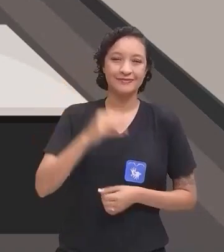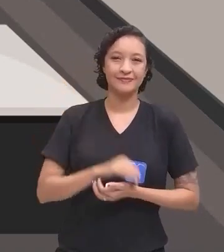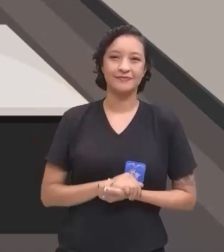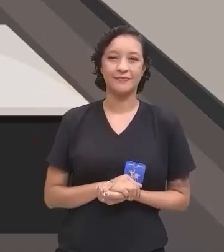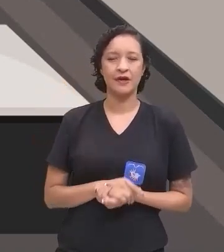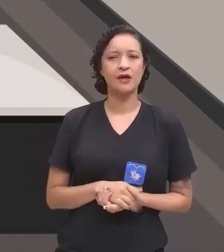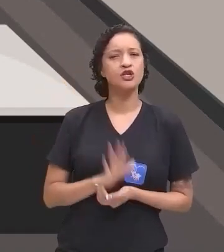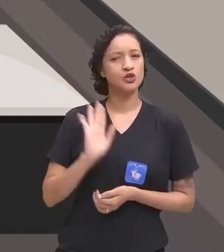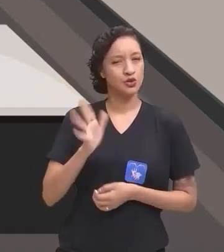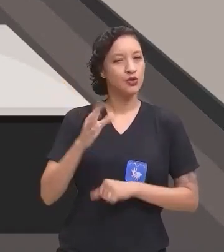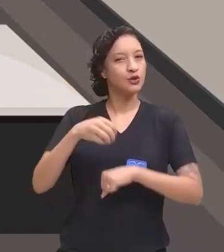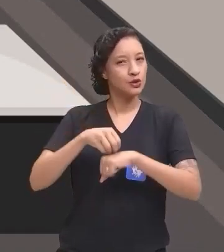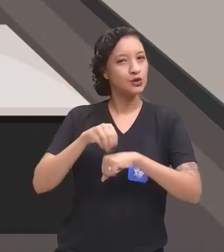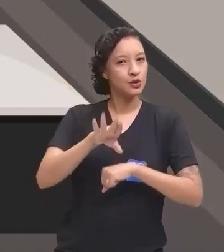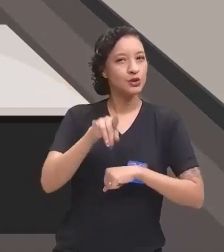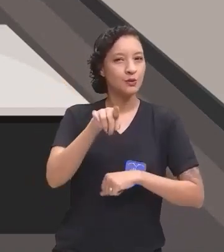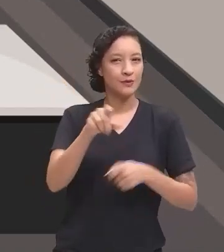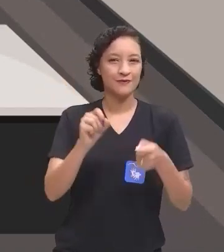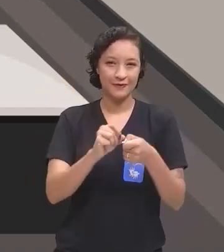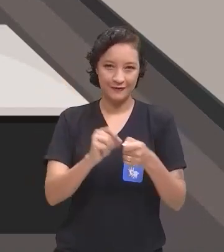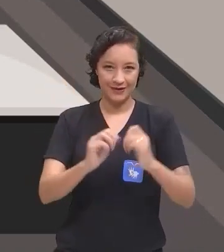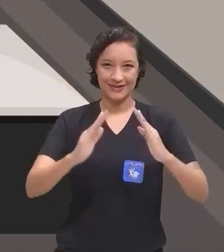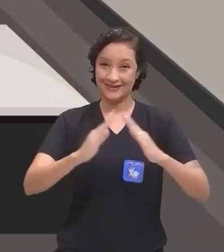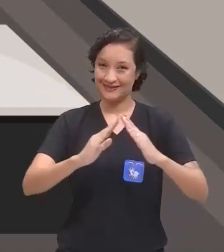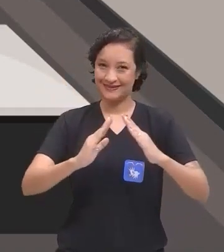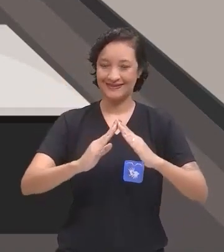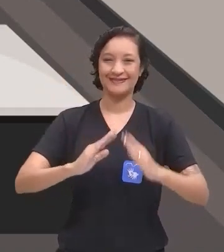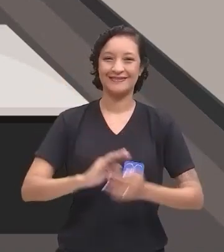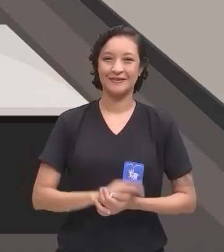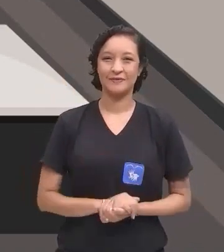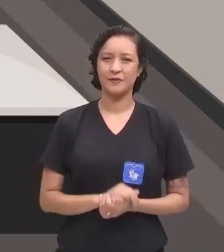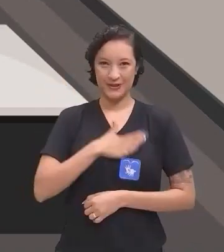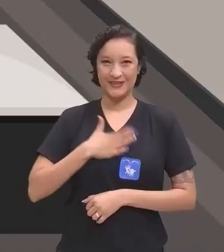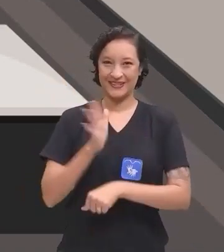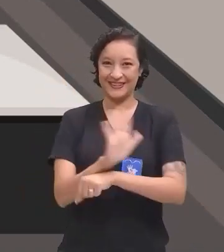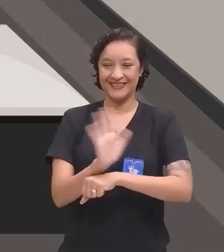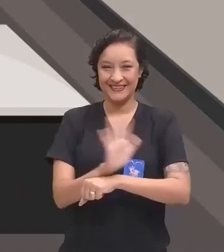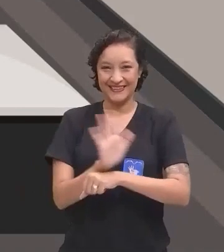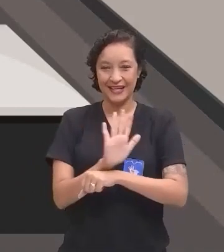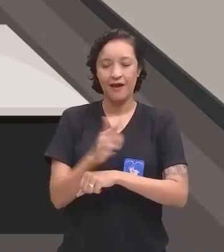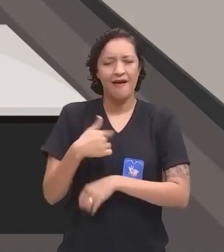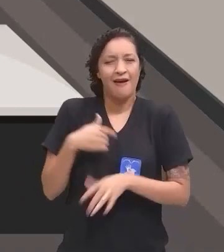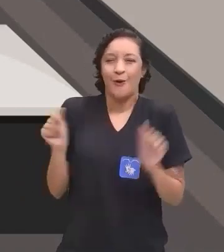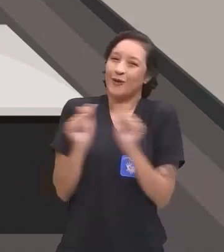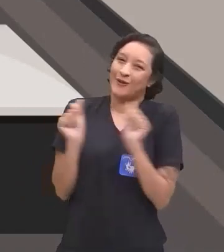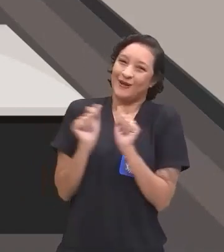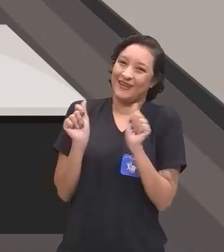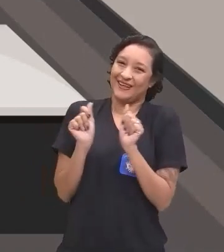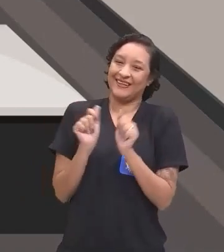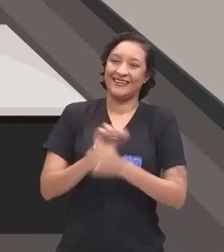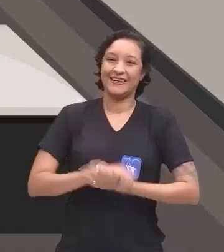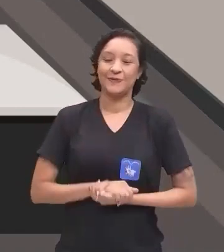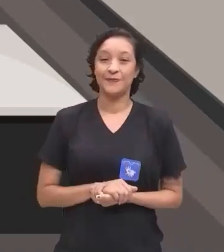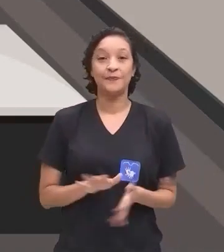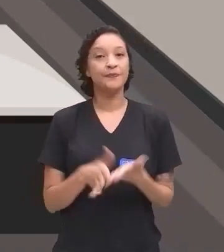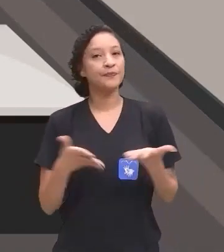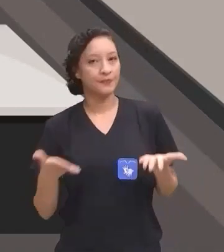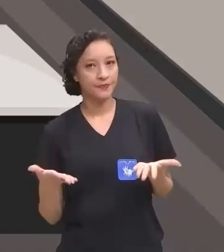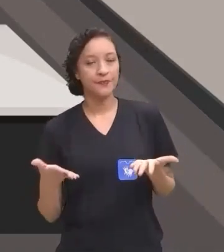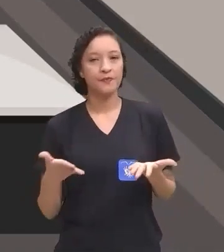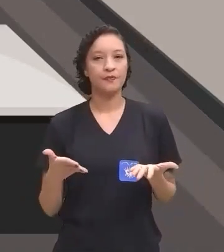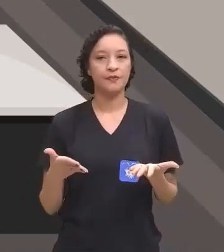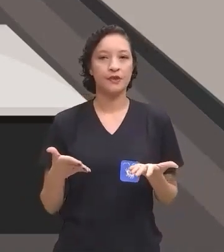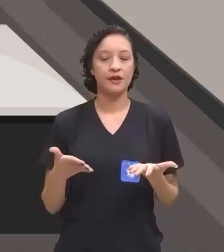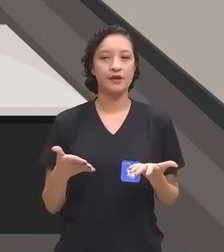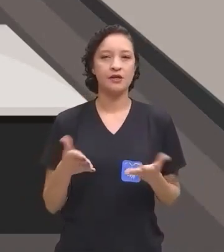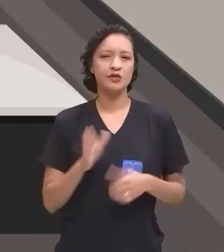aí como sugestão para você fazer na sua casa todos esses experimentos. Eu adorei, hein? Então, já que a gente